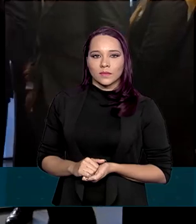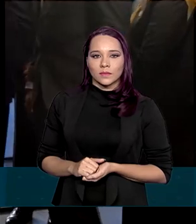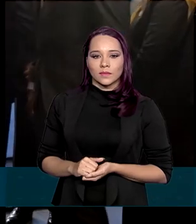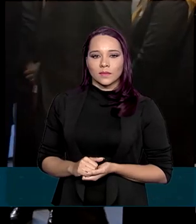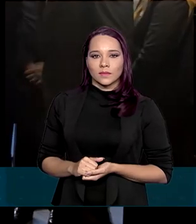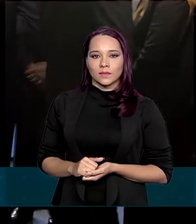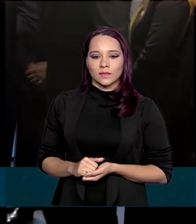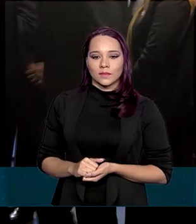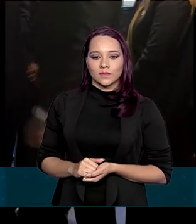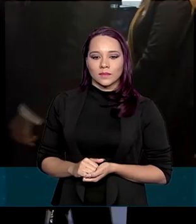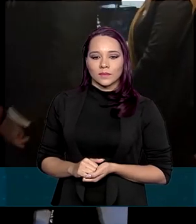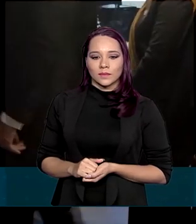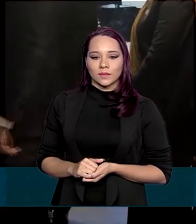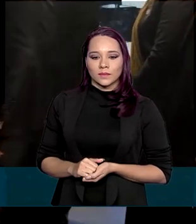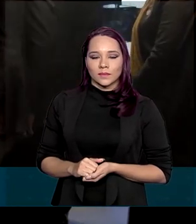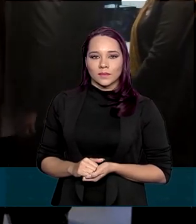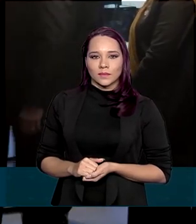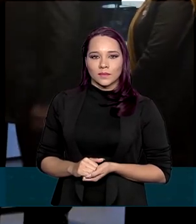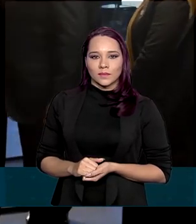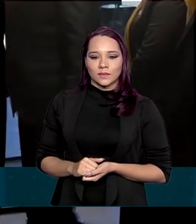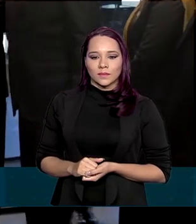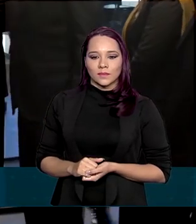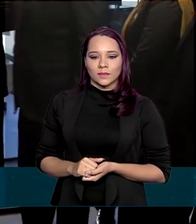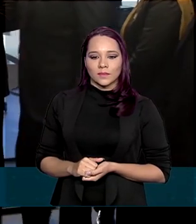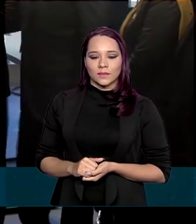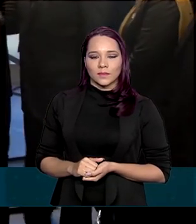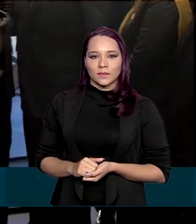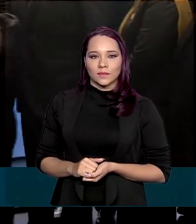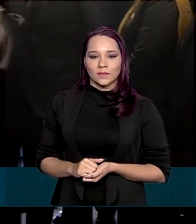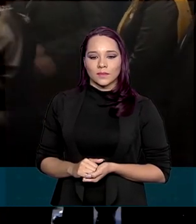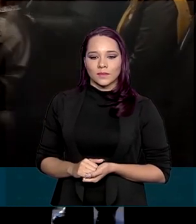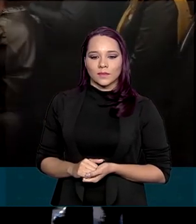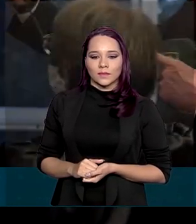Nós não somos malucos, não. Só o Clube do Bolinha, não.